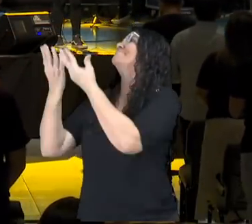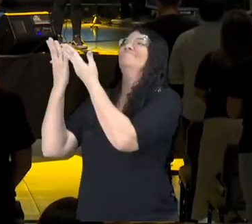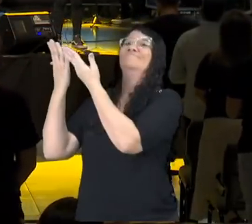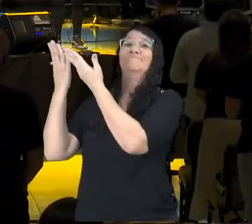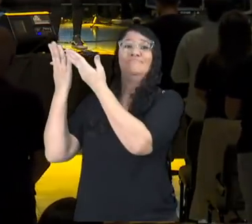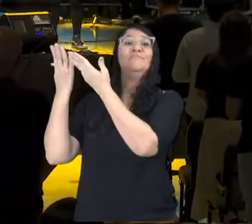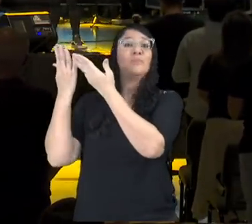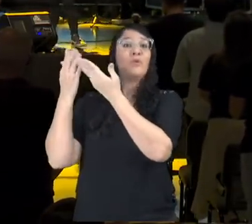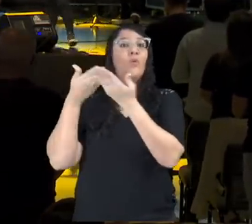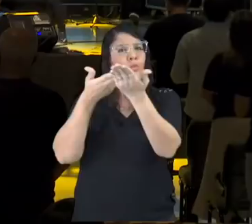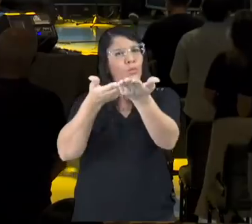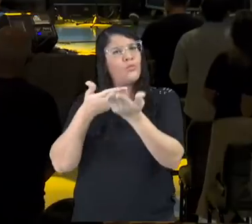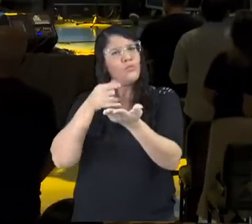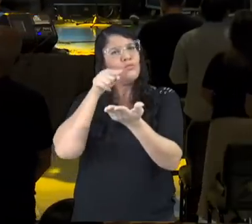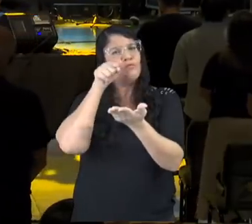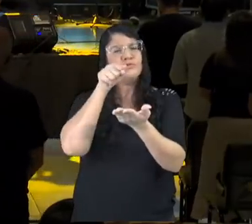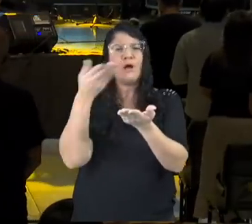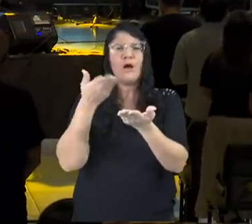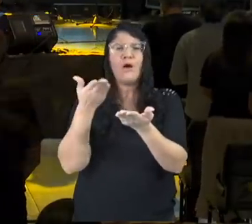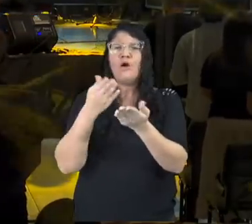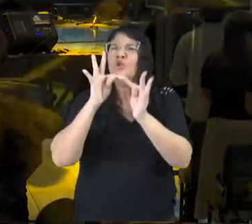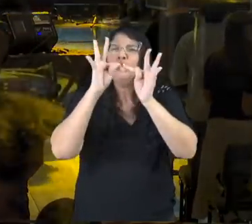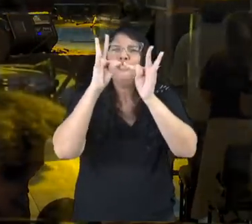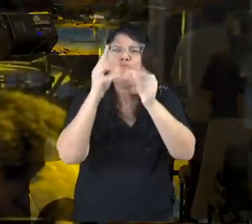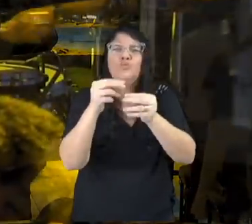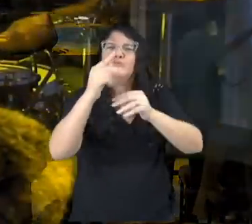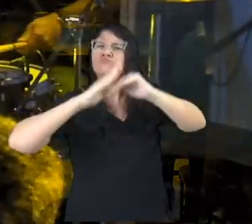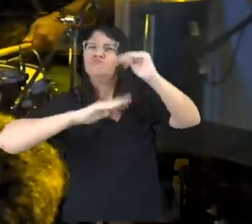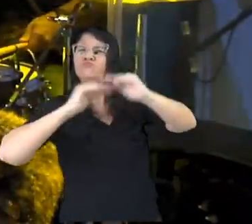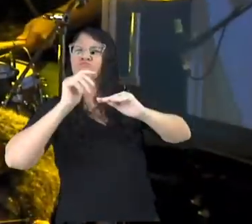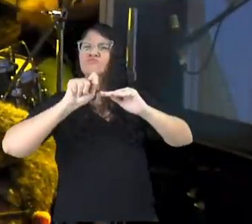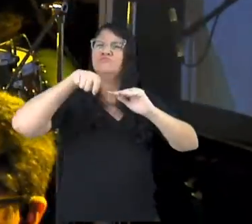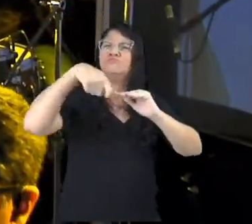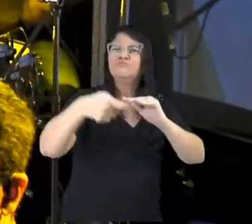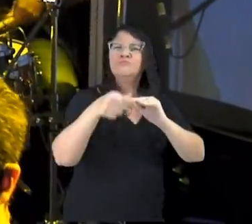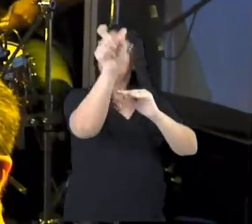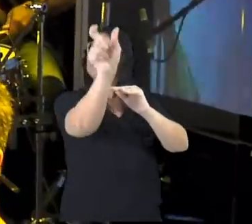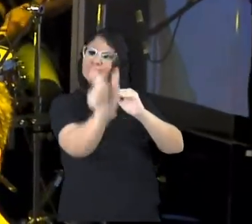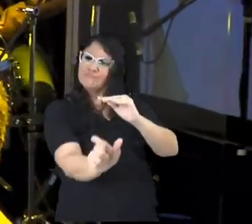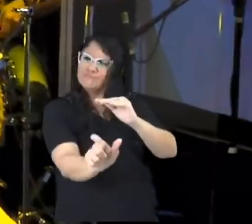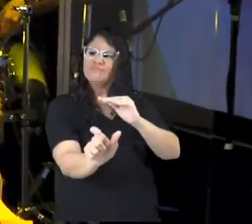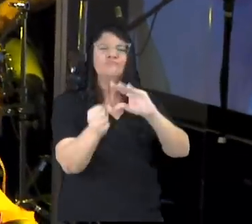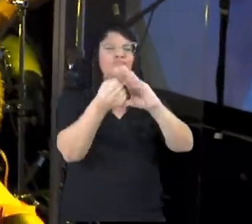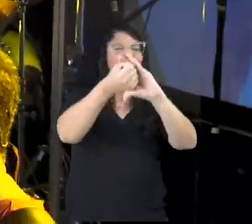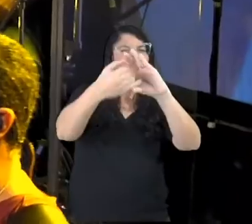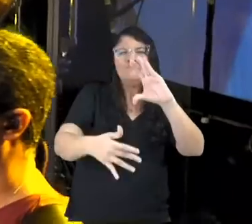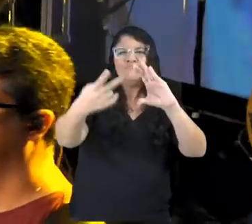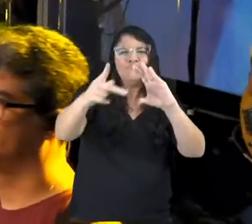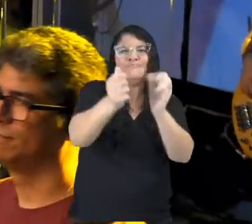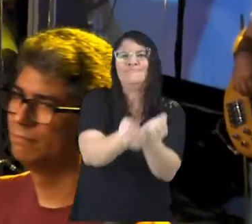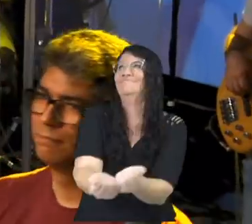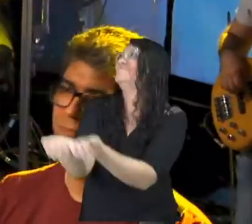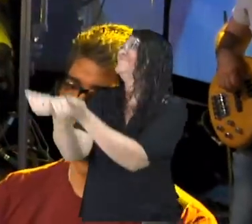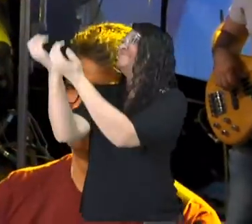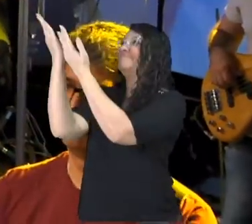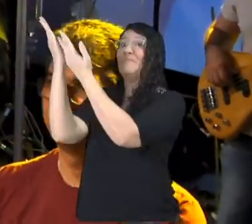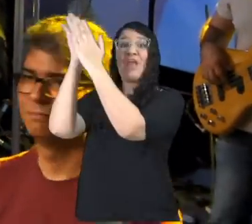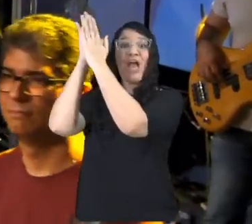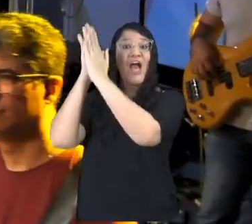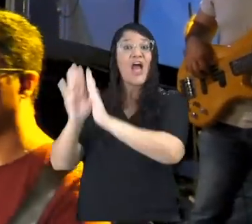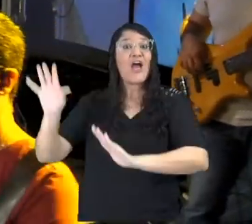te convido, meu irmão, a entregar a Ele tudo o que você é nessa tarde. Adorá-lo em espírito e em verdade.